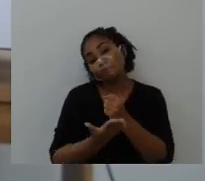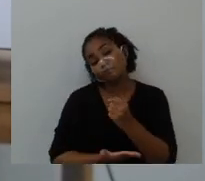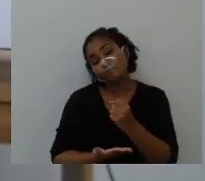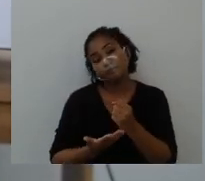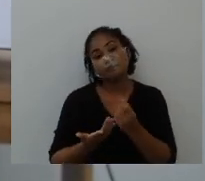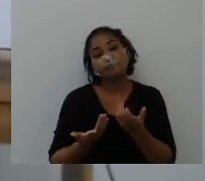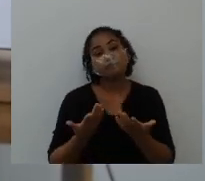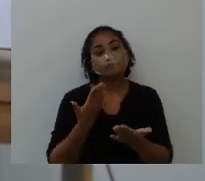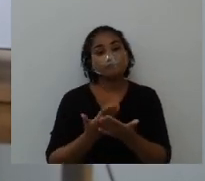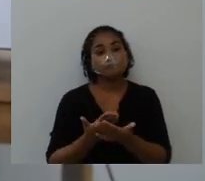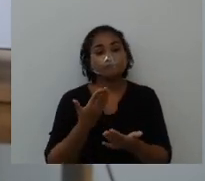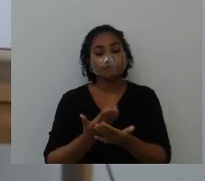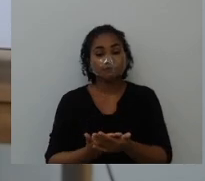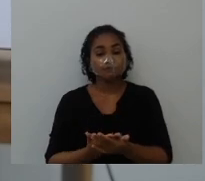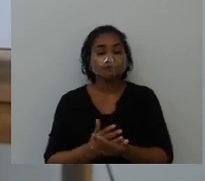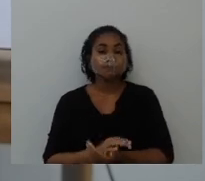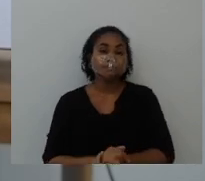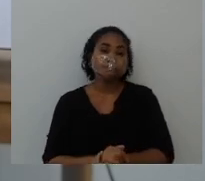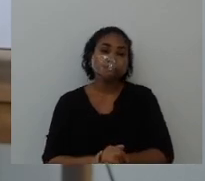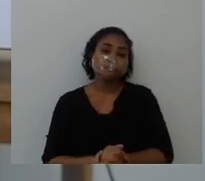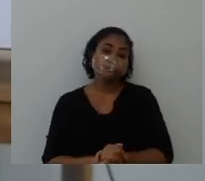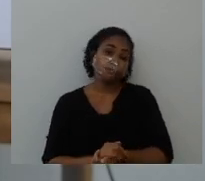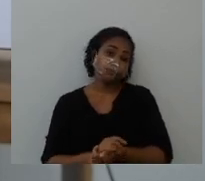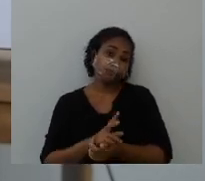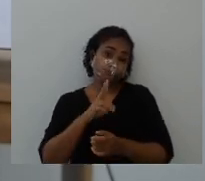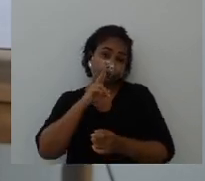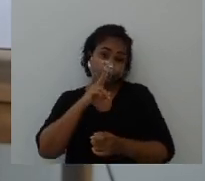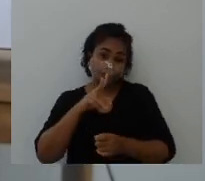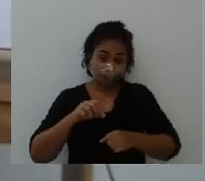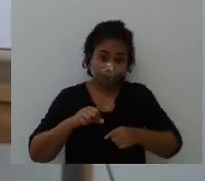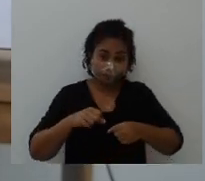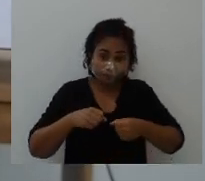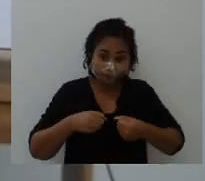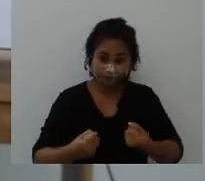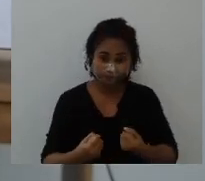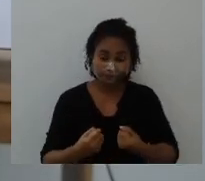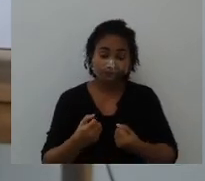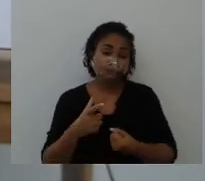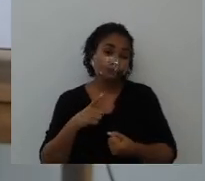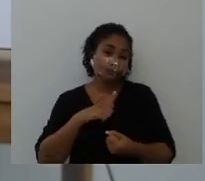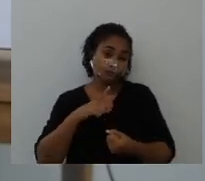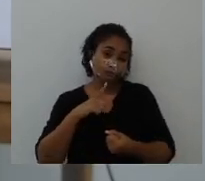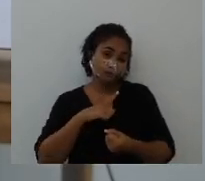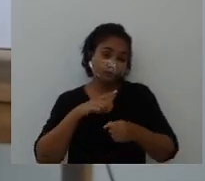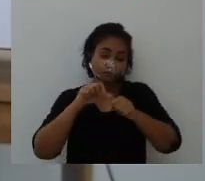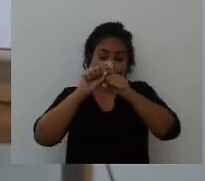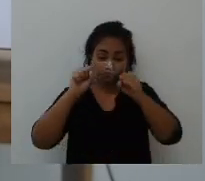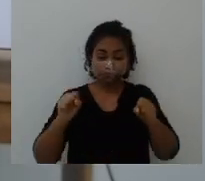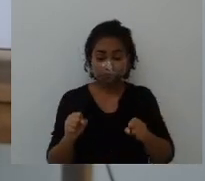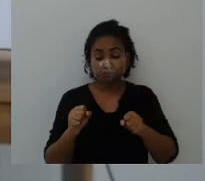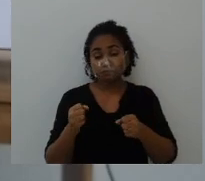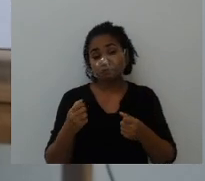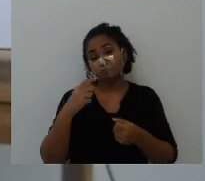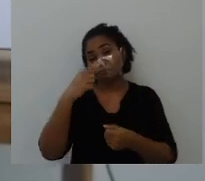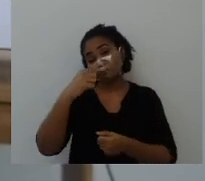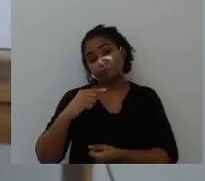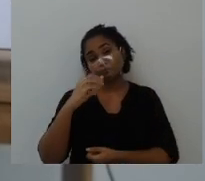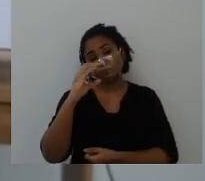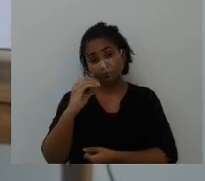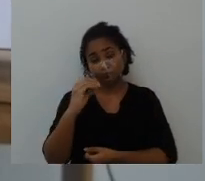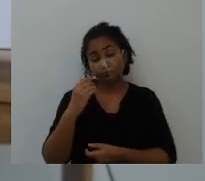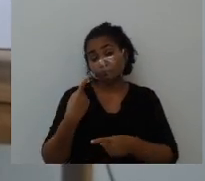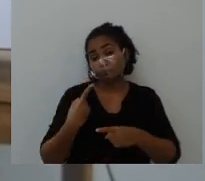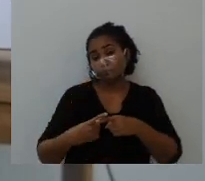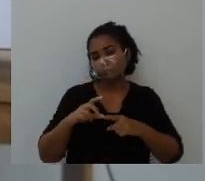estudo da estática é que as forças que agem no sistema, elas devem se anular. Lembre-se que